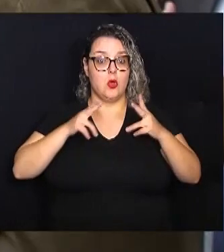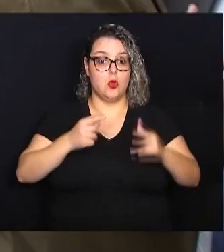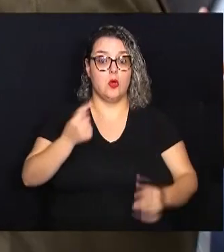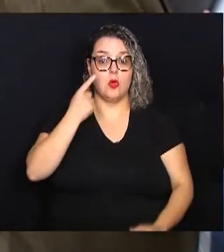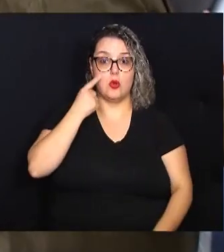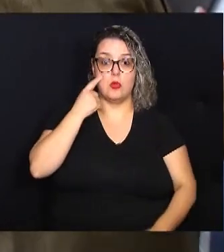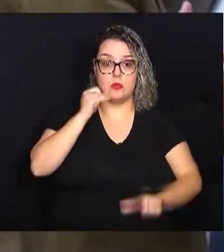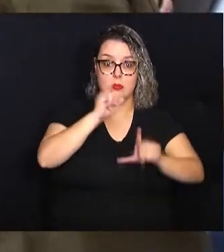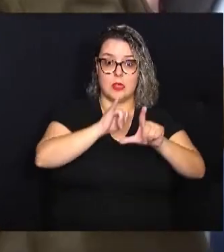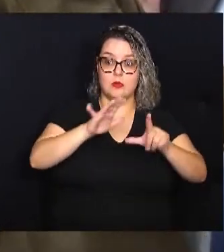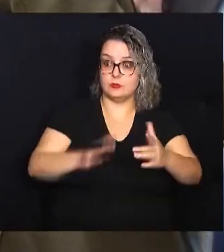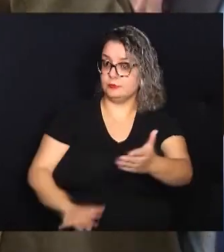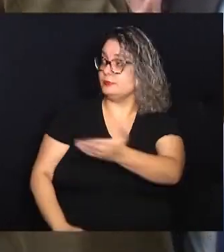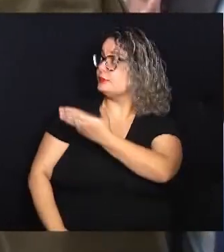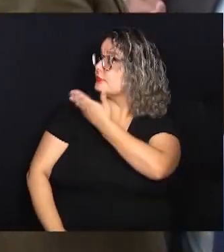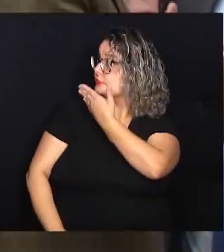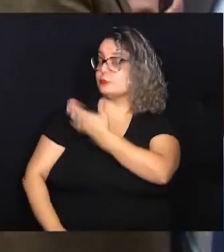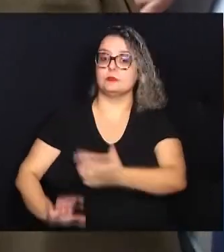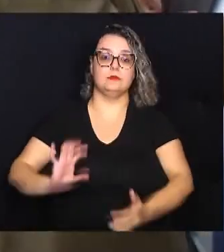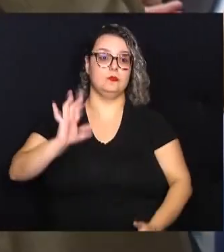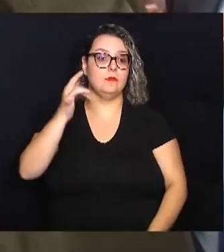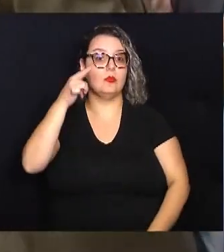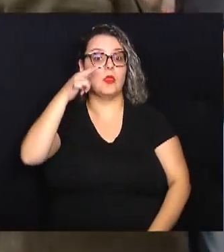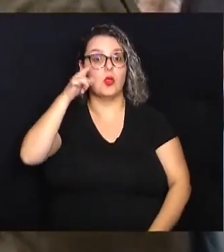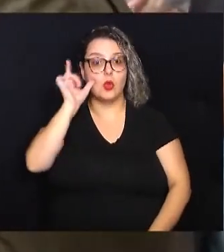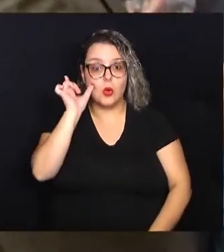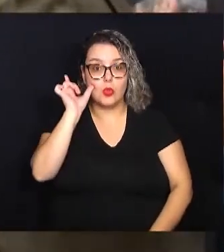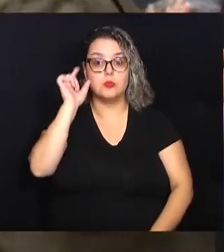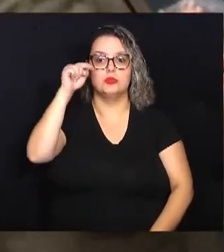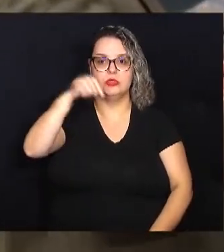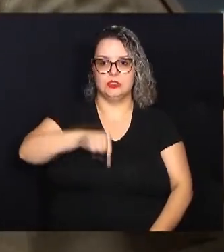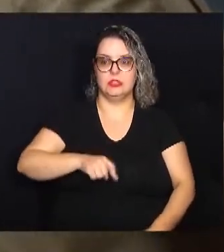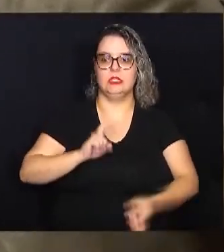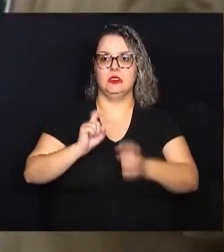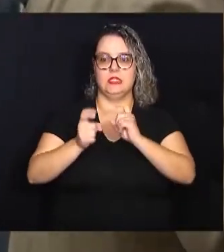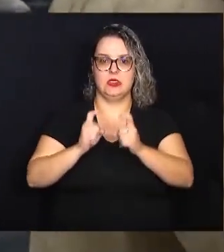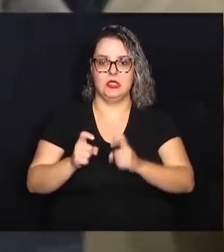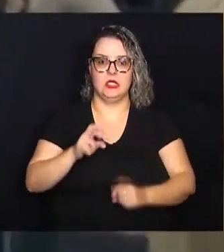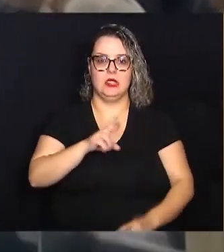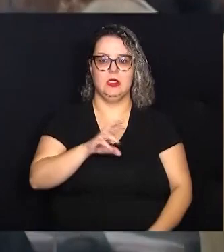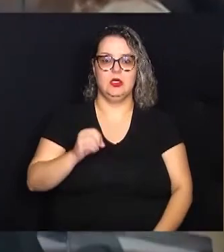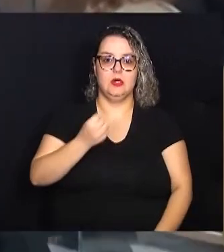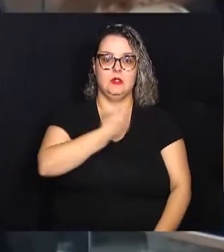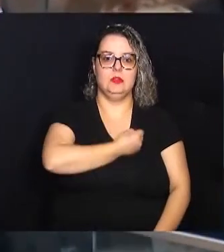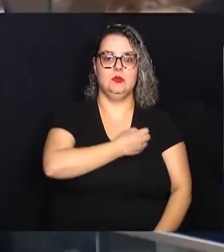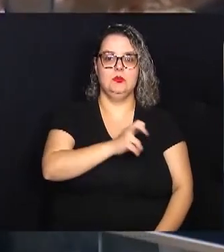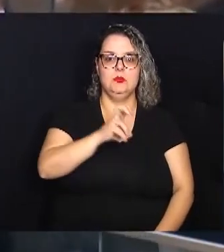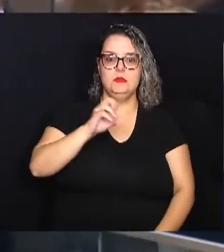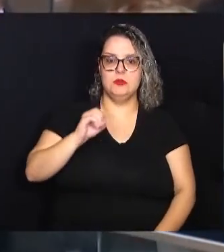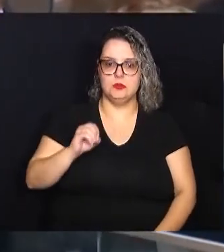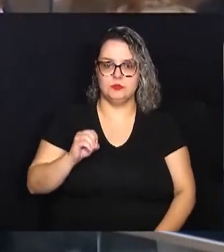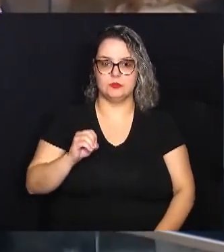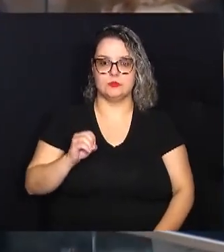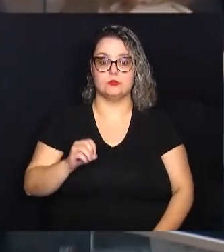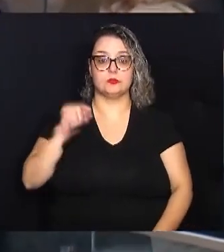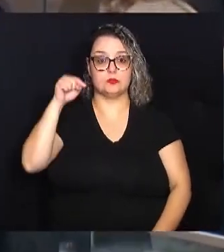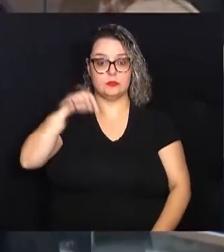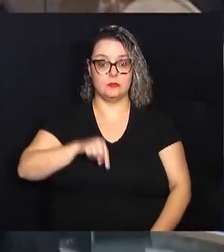nas imagens aí que aconteceram ontem aqui na reunião ordinária de número 50. E